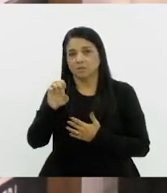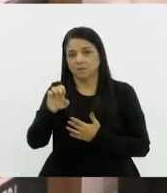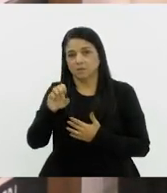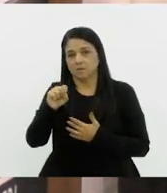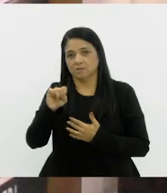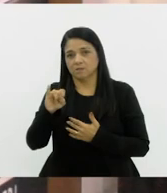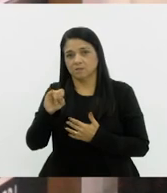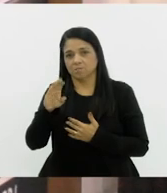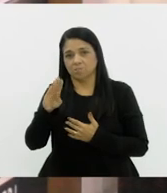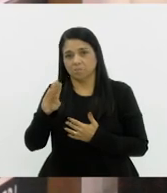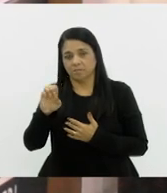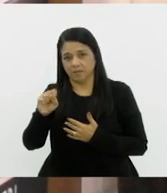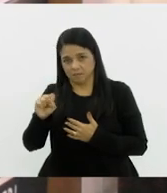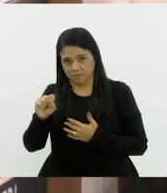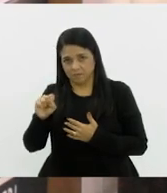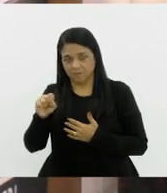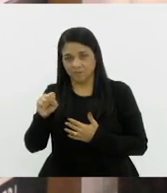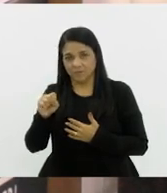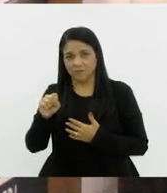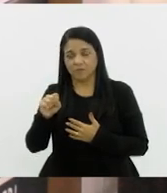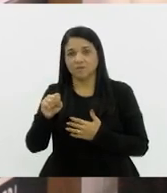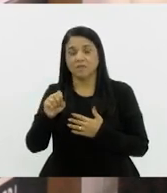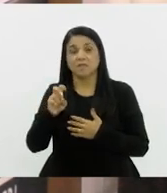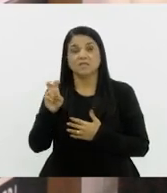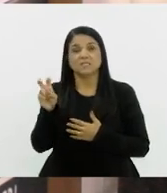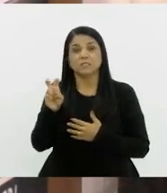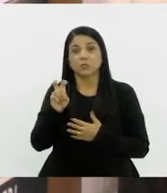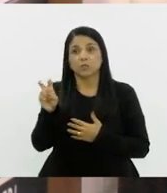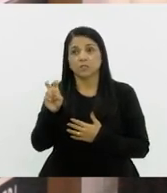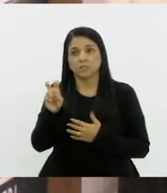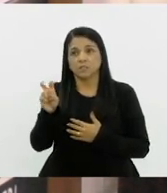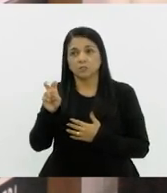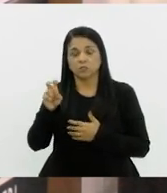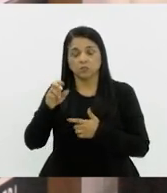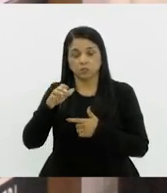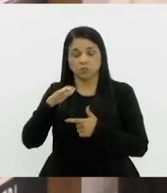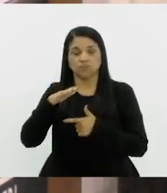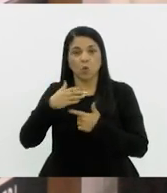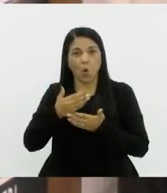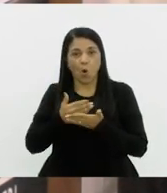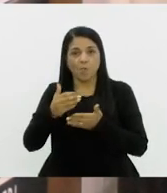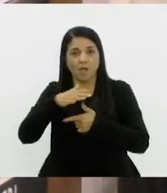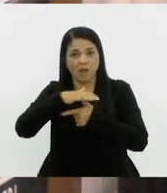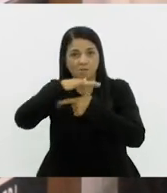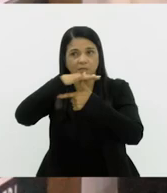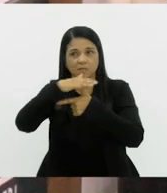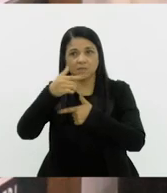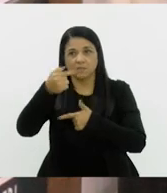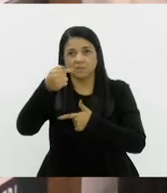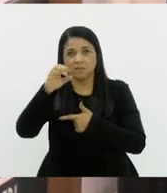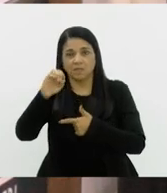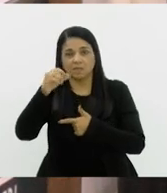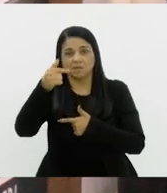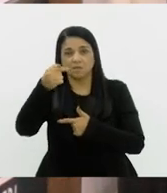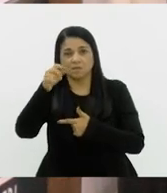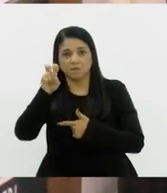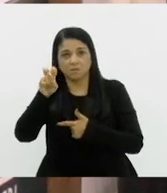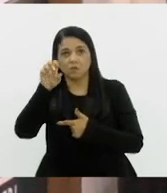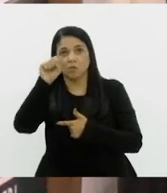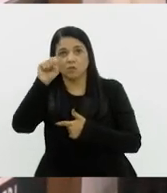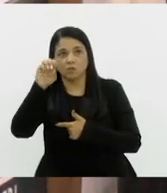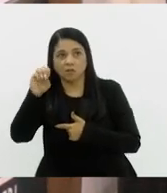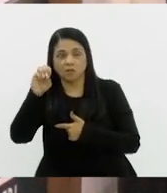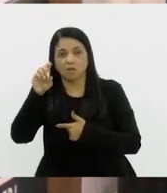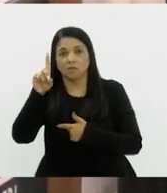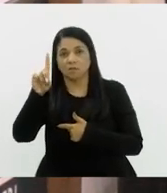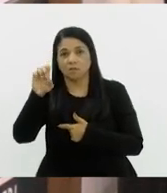no máximo 55. Começam os helicópteros, pula para 70. Aí fica 65, 70, 75, 80. E